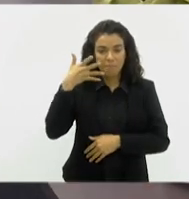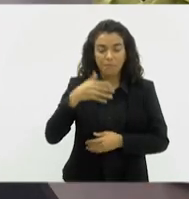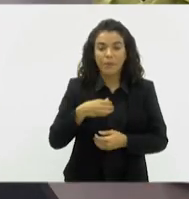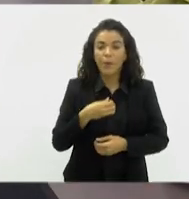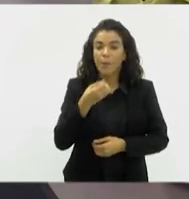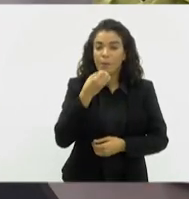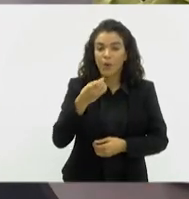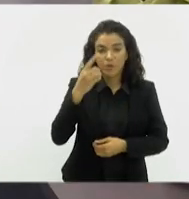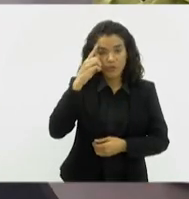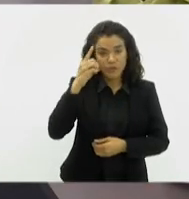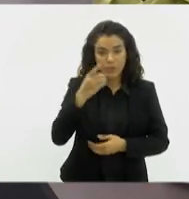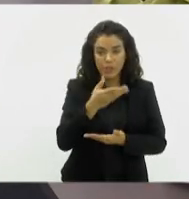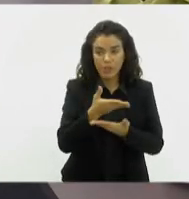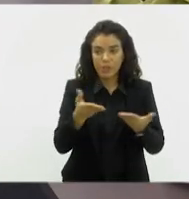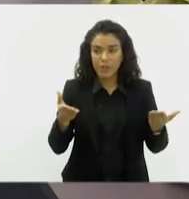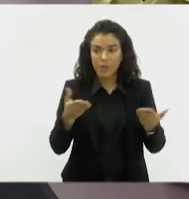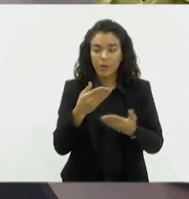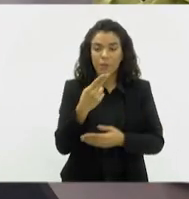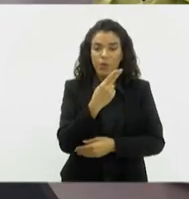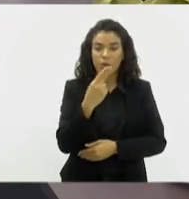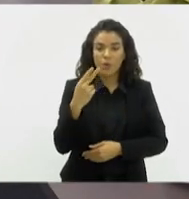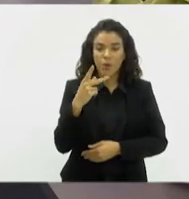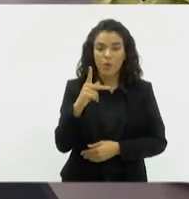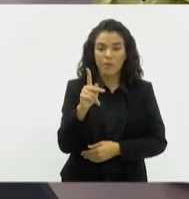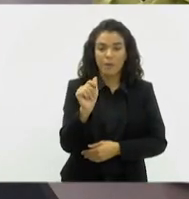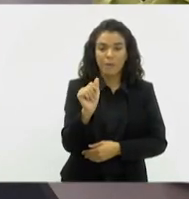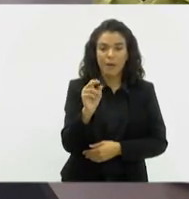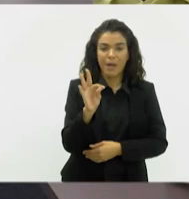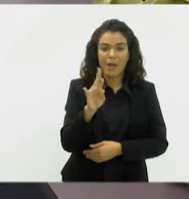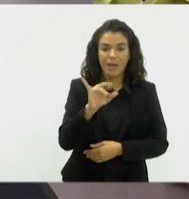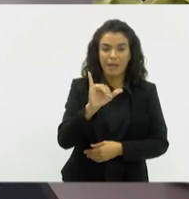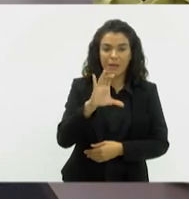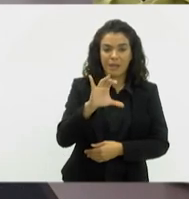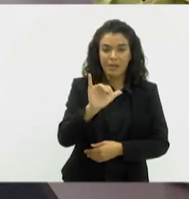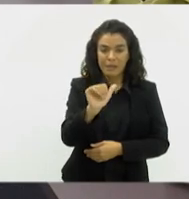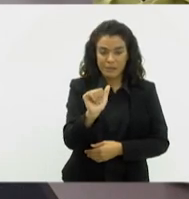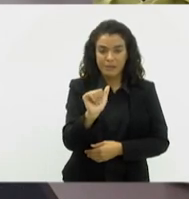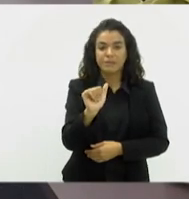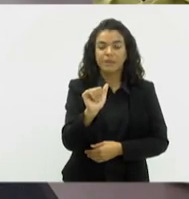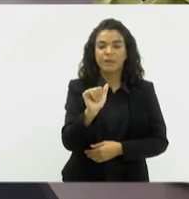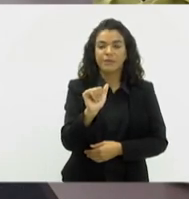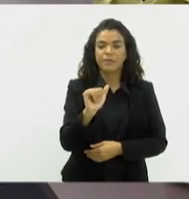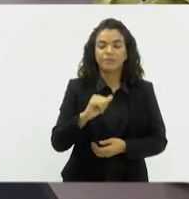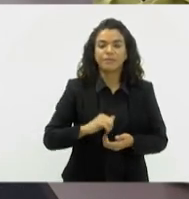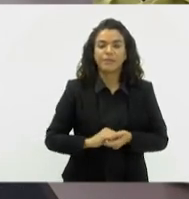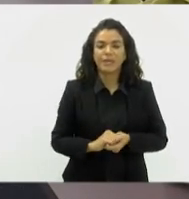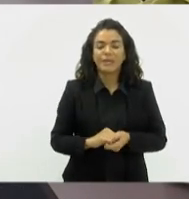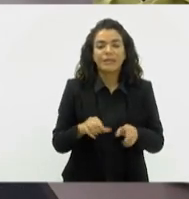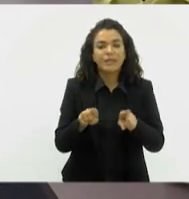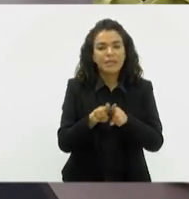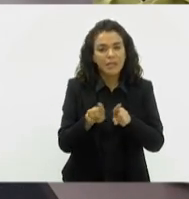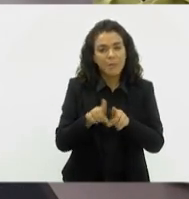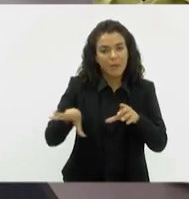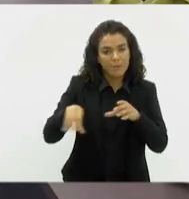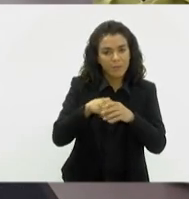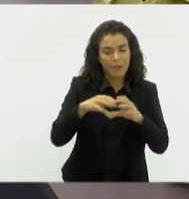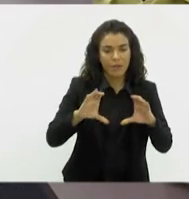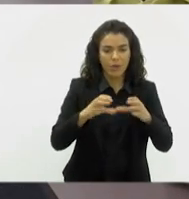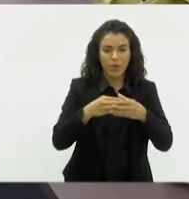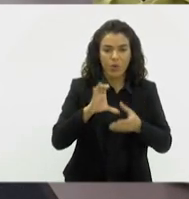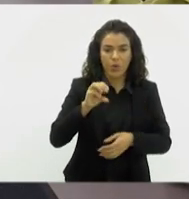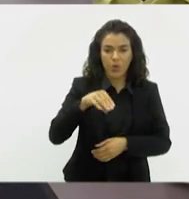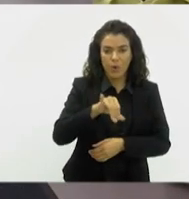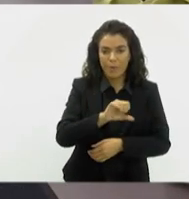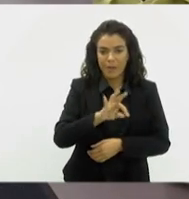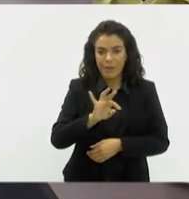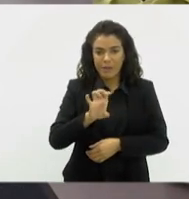Bom dia a todos e todas. Meu nome é Patrícia de Oliveira, estou aqui representando o Comitê Nacional de Prevenção e Combate à Tortura e também faço parte do Comitê Estadual